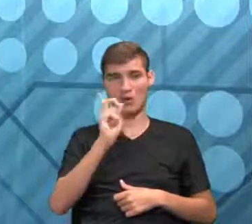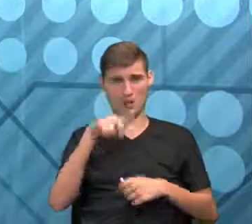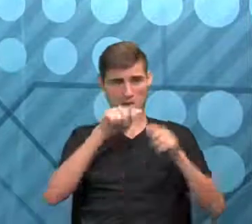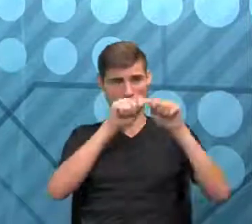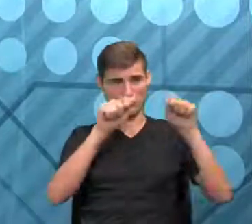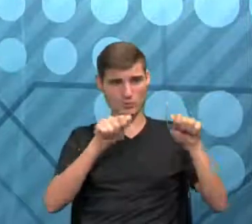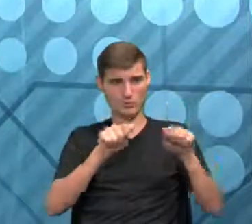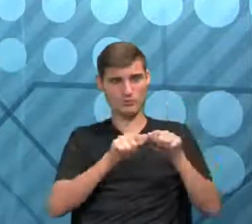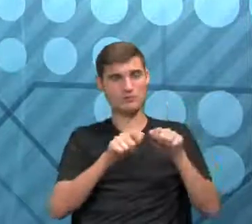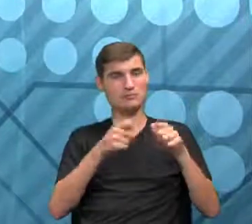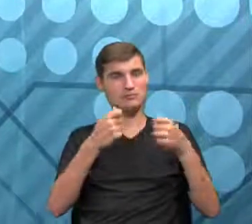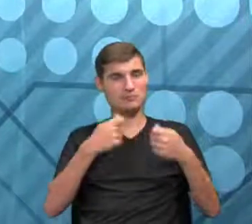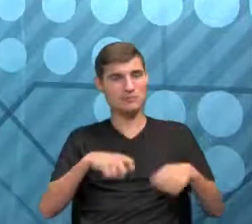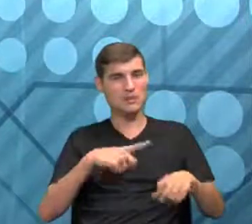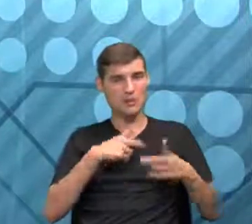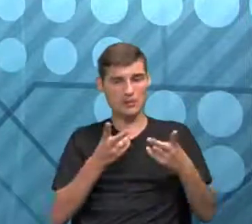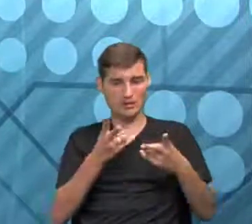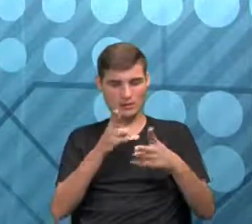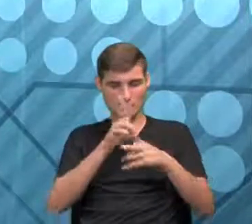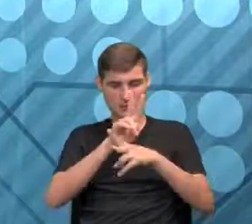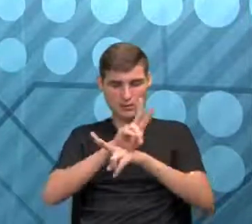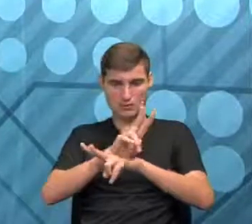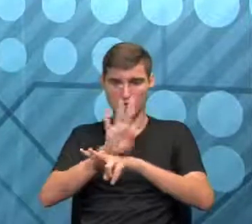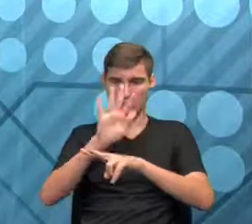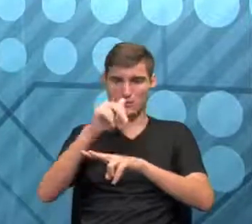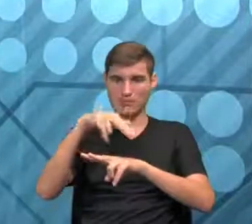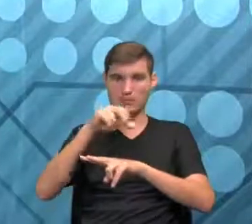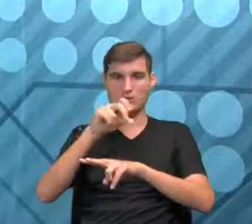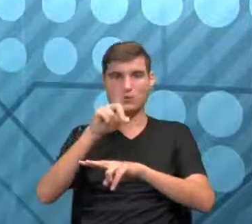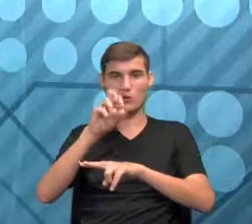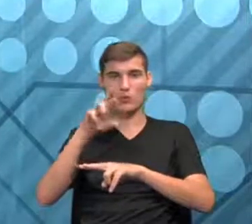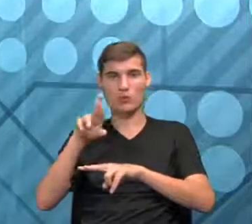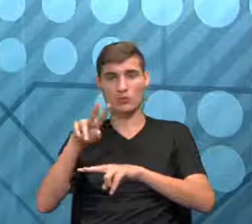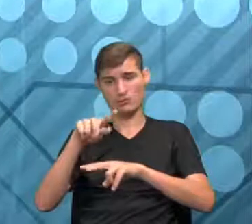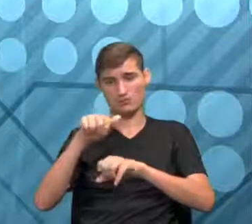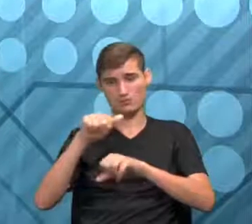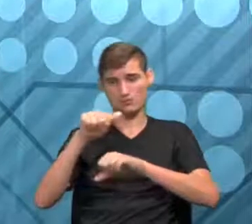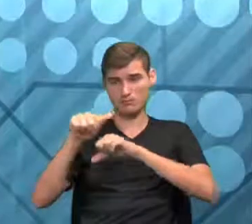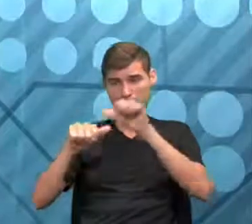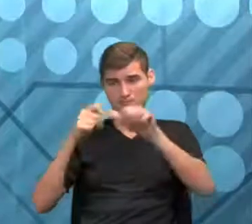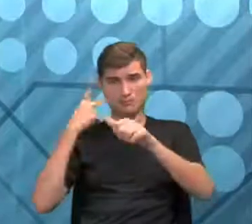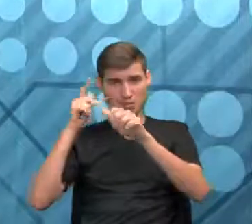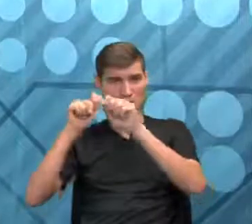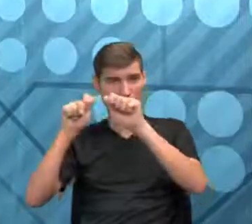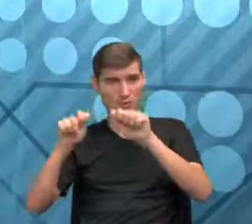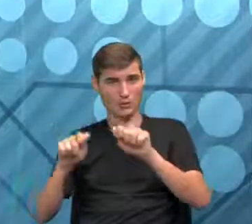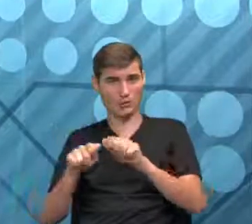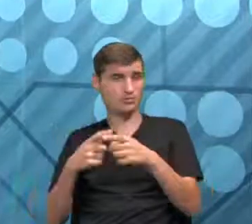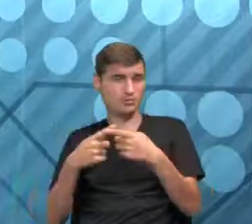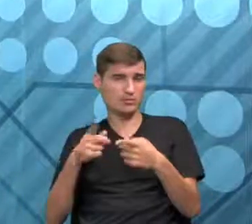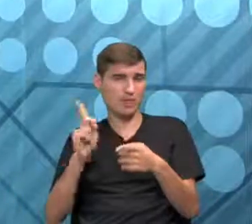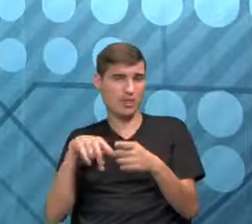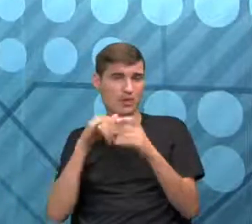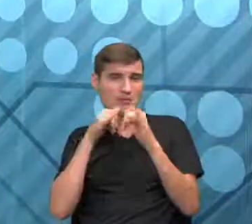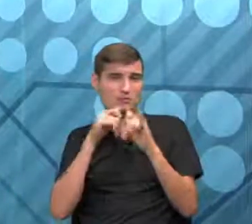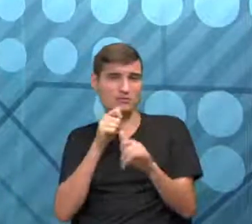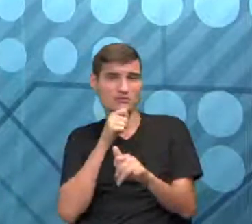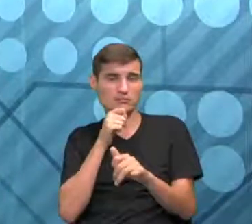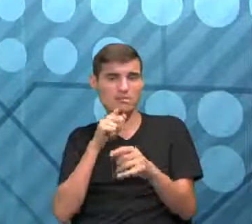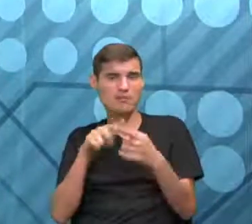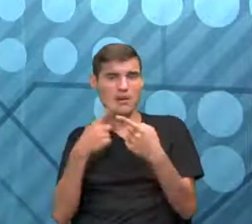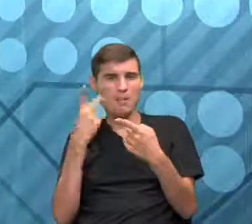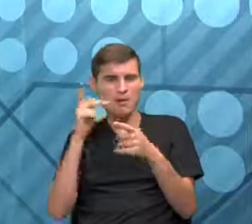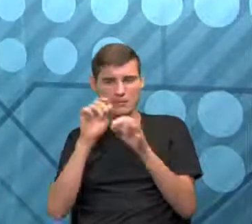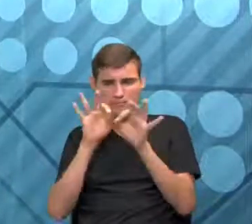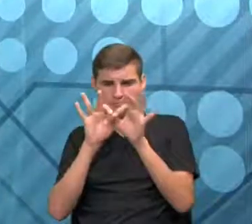transdutor. Depois que eu passo pelo transdutor, o sinal continua sendo analógico, ele é um sinal elétrico. E para eu manipular esse sinal